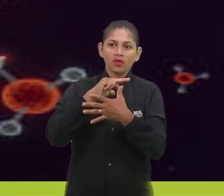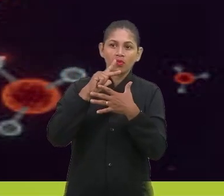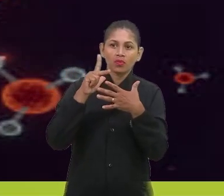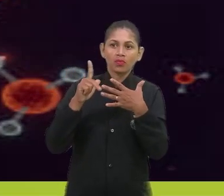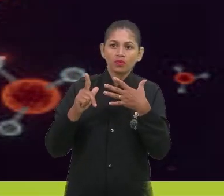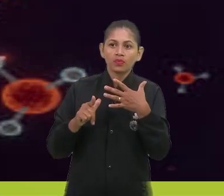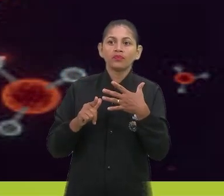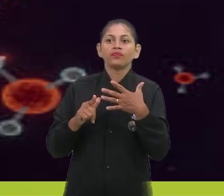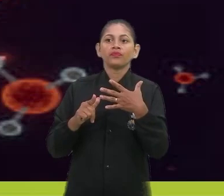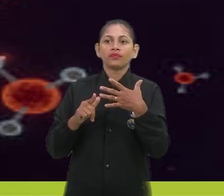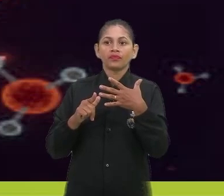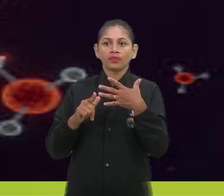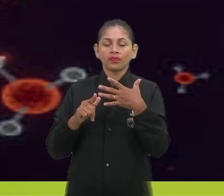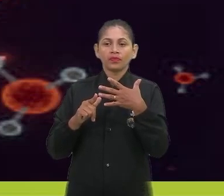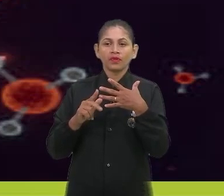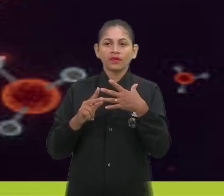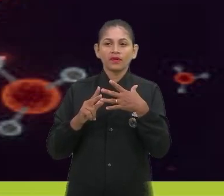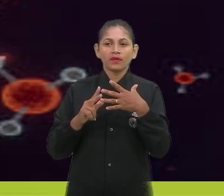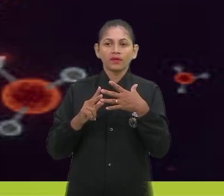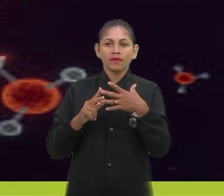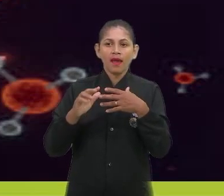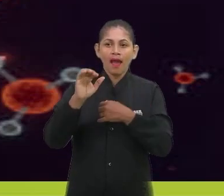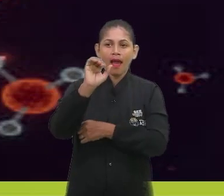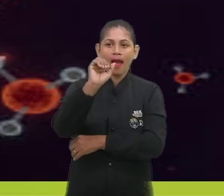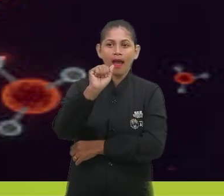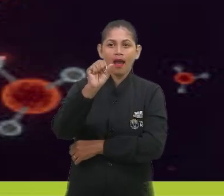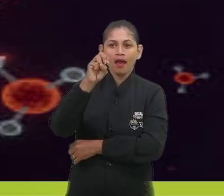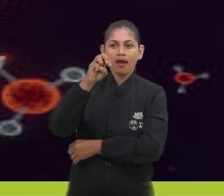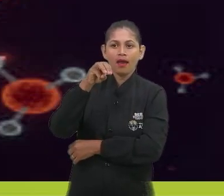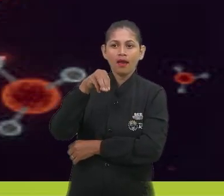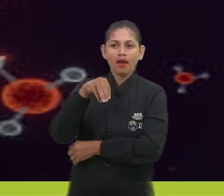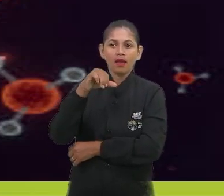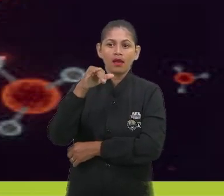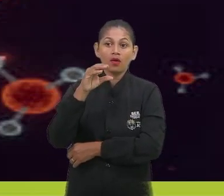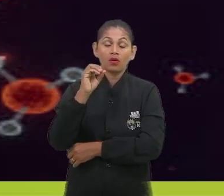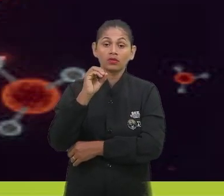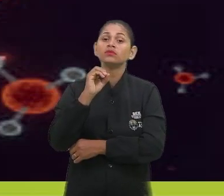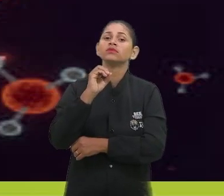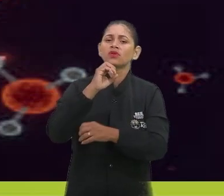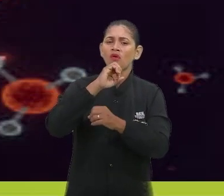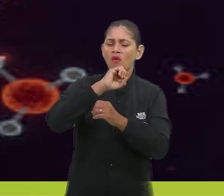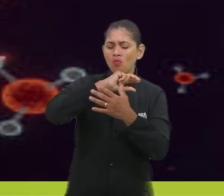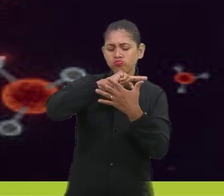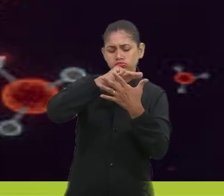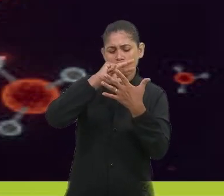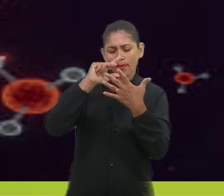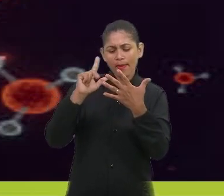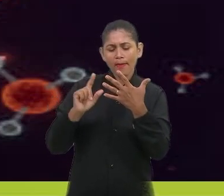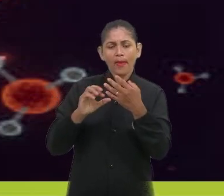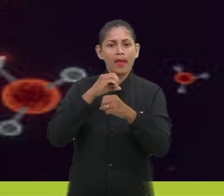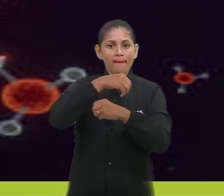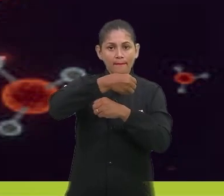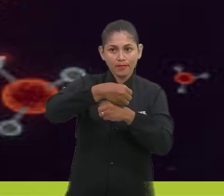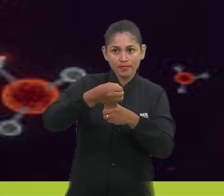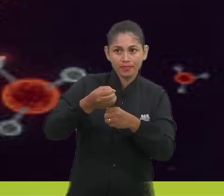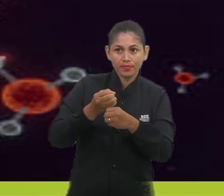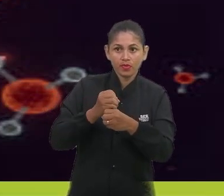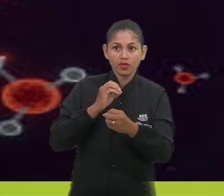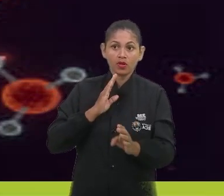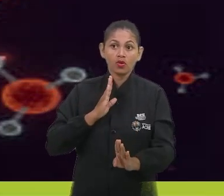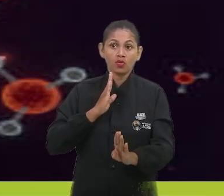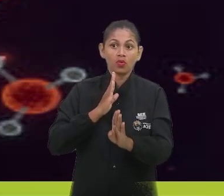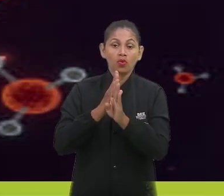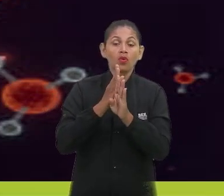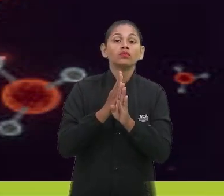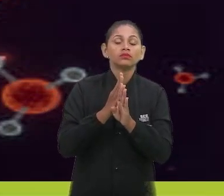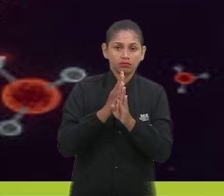glicina, adenina. Então percebam que essas moléculas que a gente consegue encontrar no universo são moléculas que